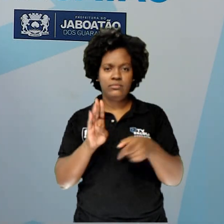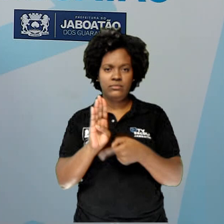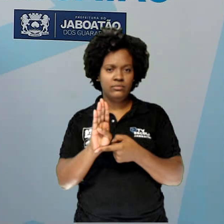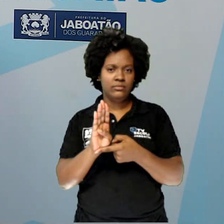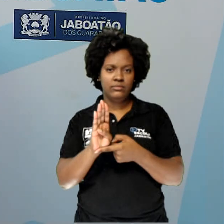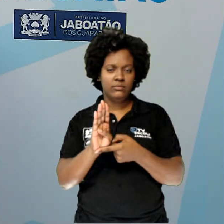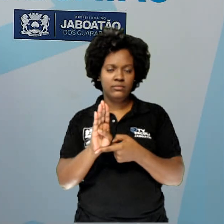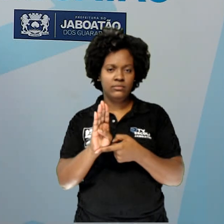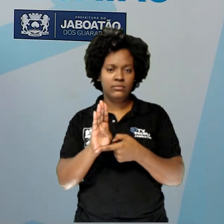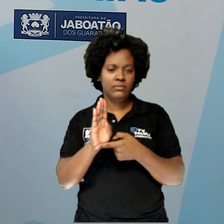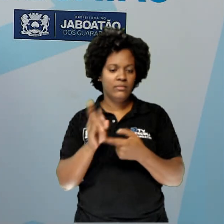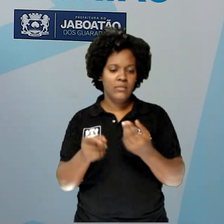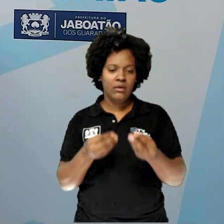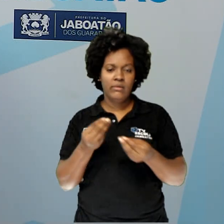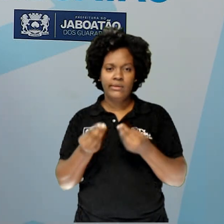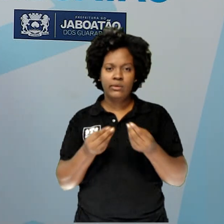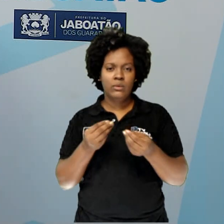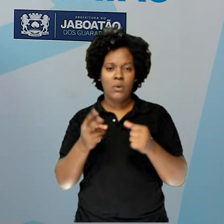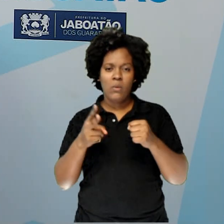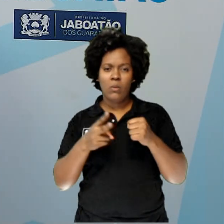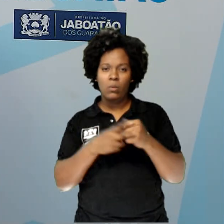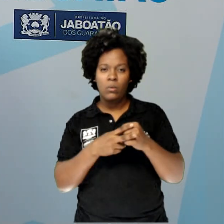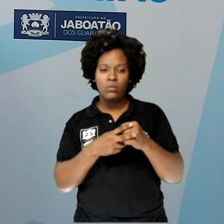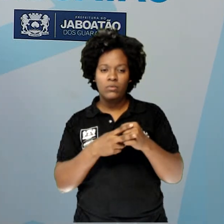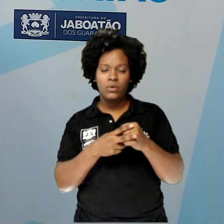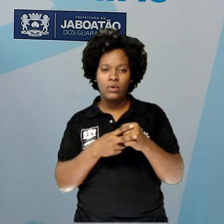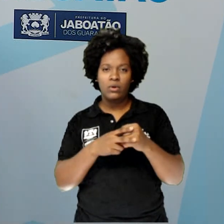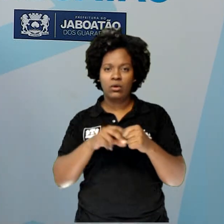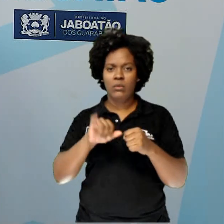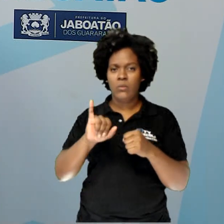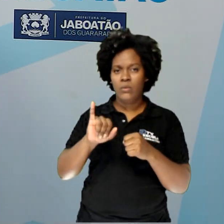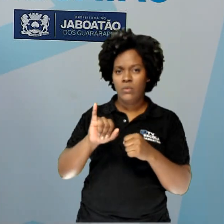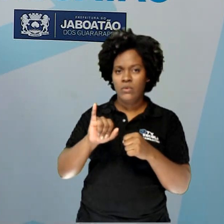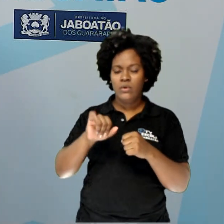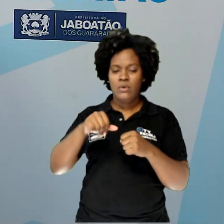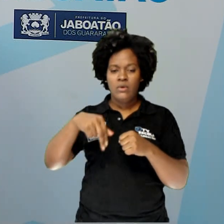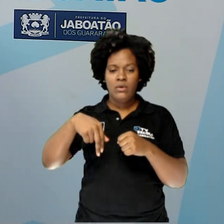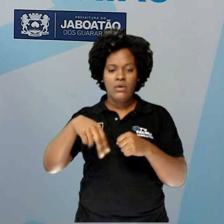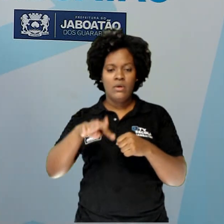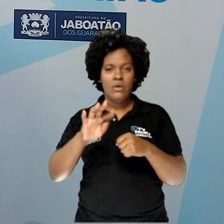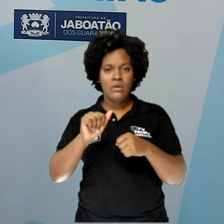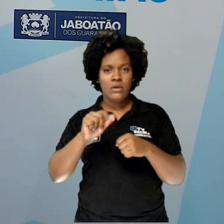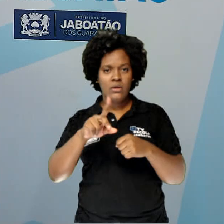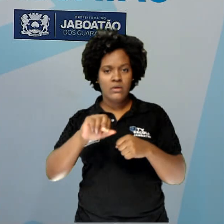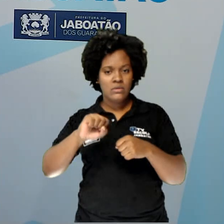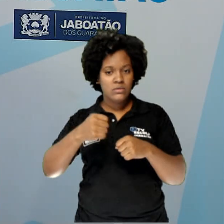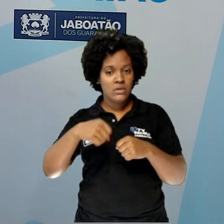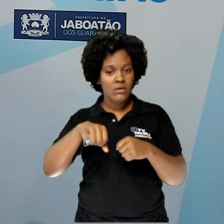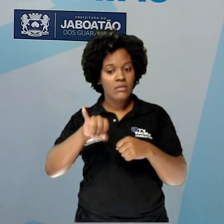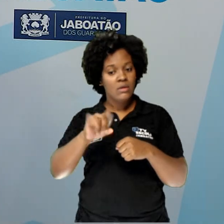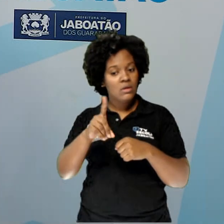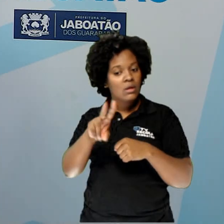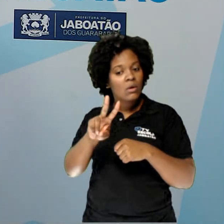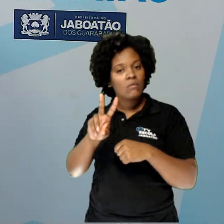vemos que ele é tratado como verbo intransitivo, então de cara a gente já pode eliminar.